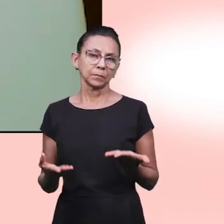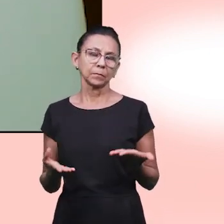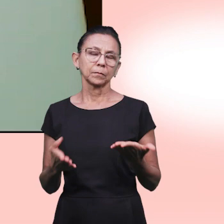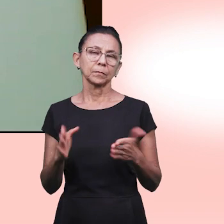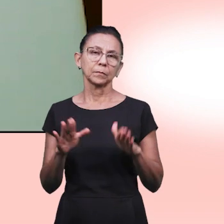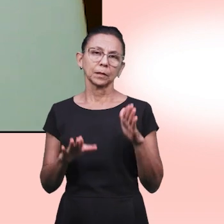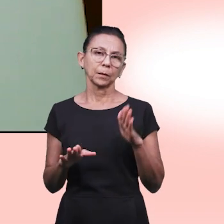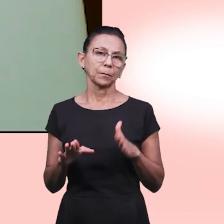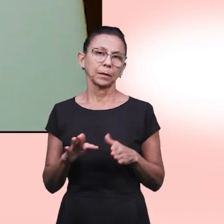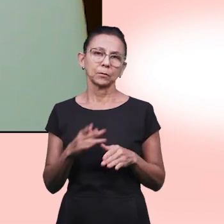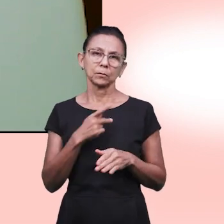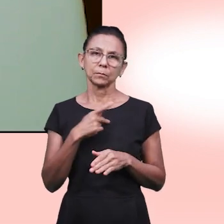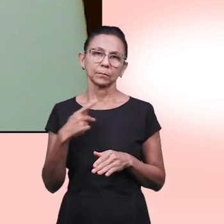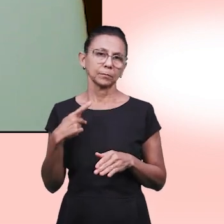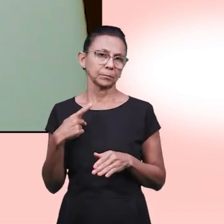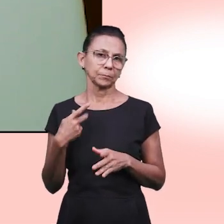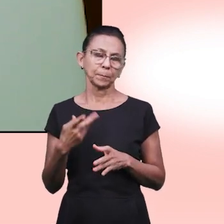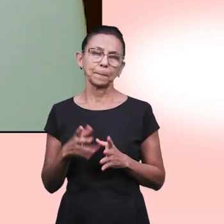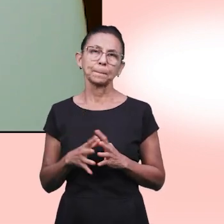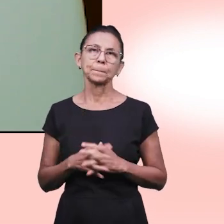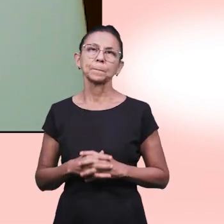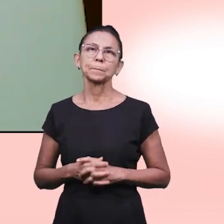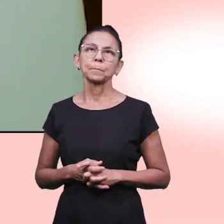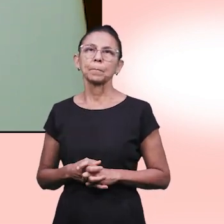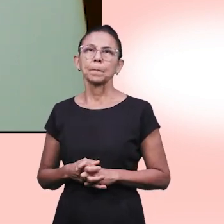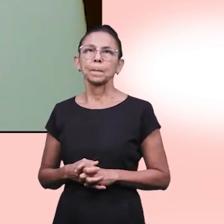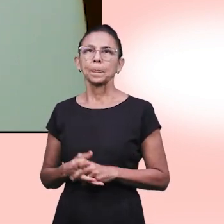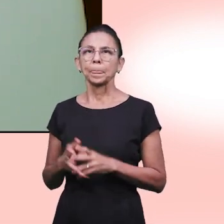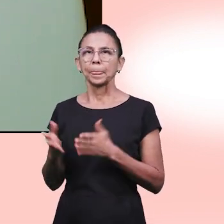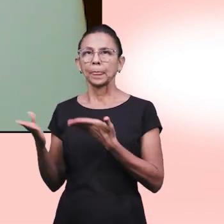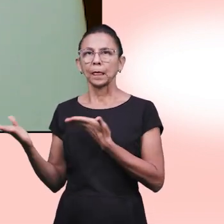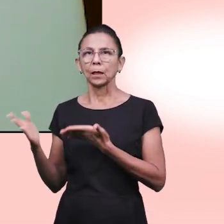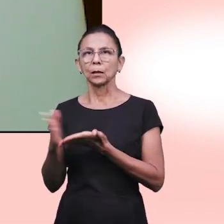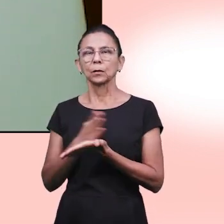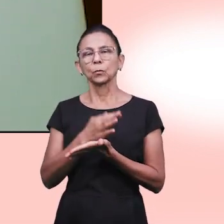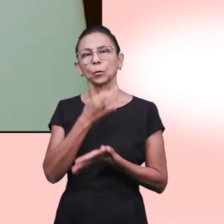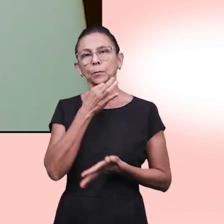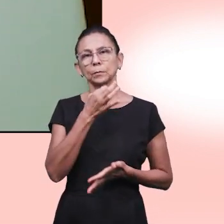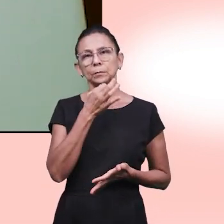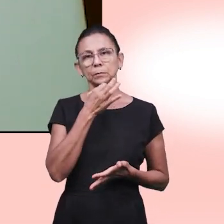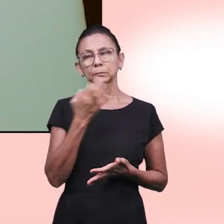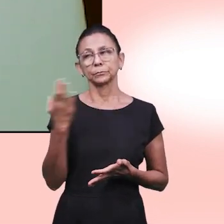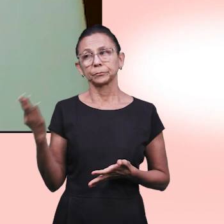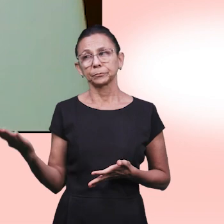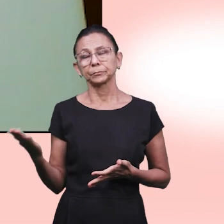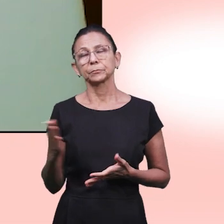disponibilidade, a sua realidade, aquilo que o Ministério sugerir. Aqui temos algumas